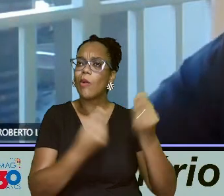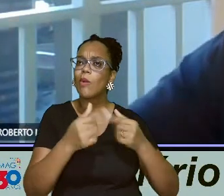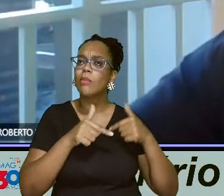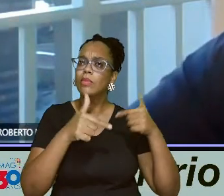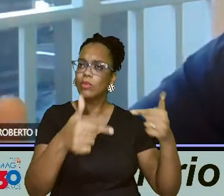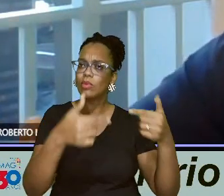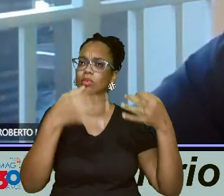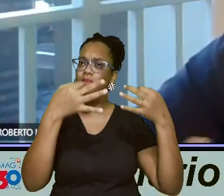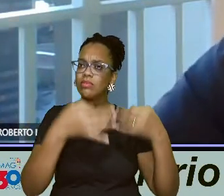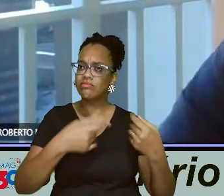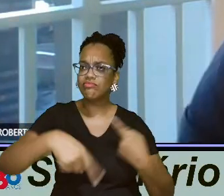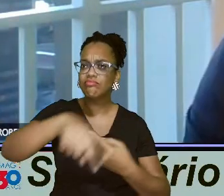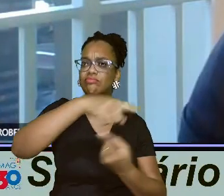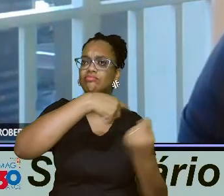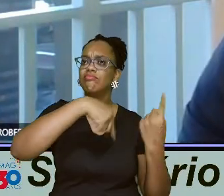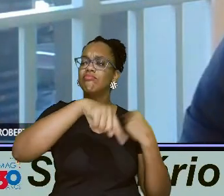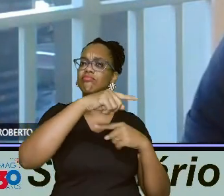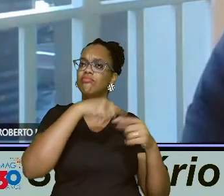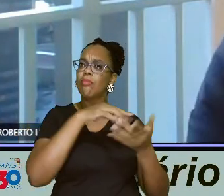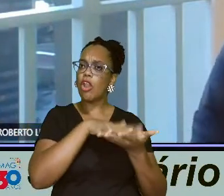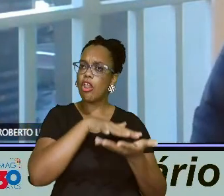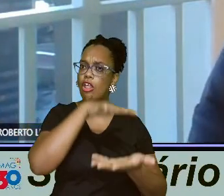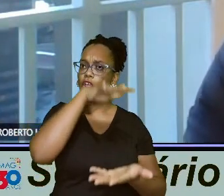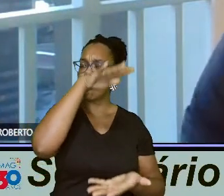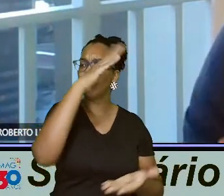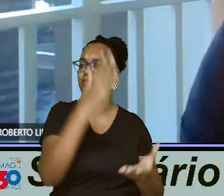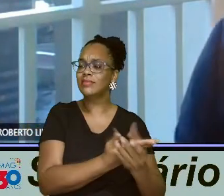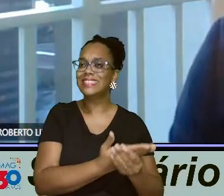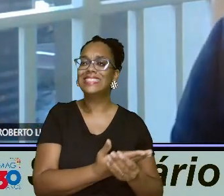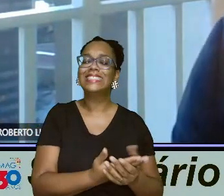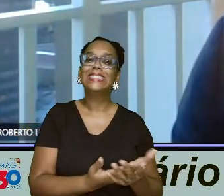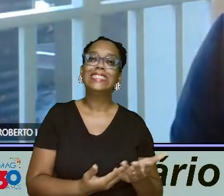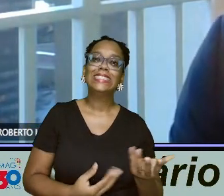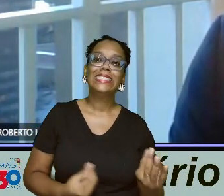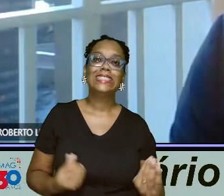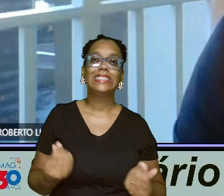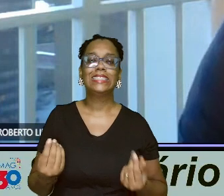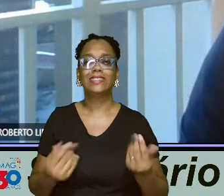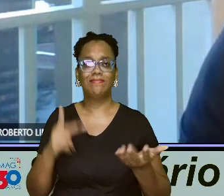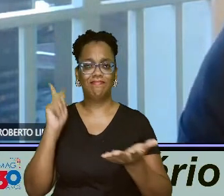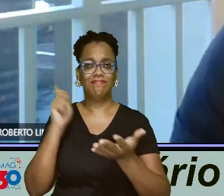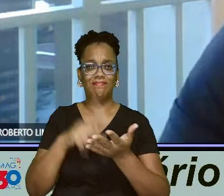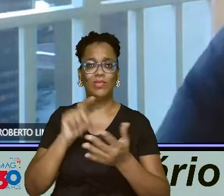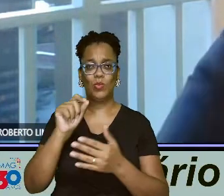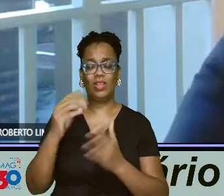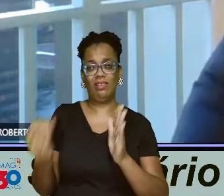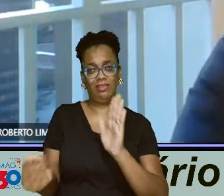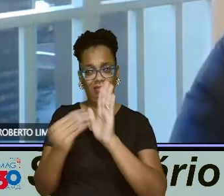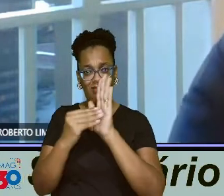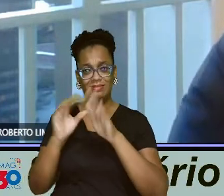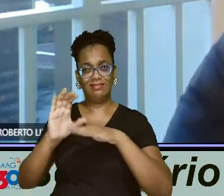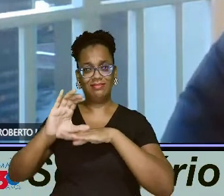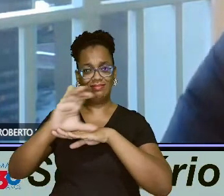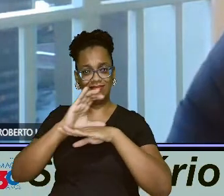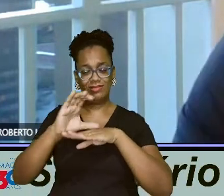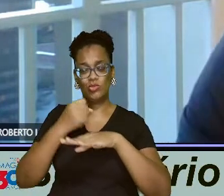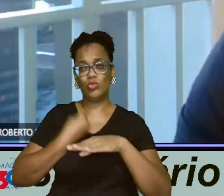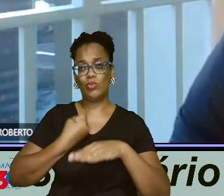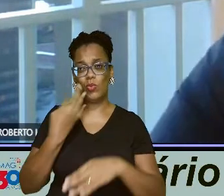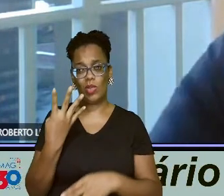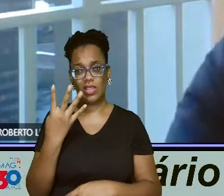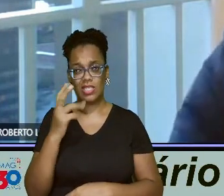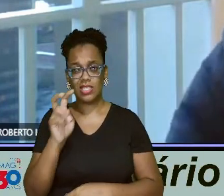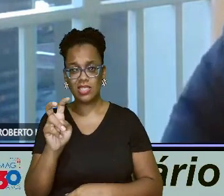aquele volume de processos, o fato é que, com o advento da Emenda Constitucional 45, com a